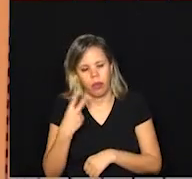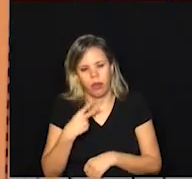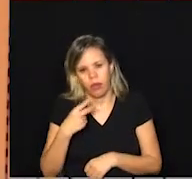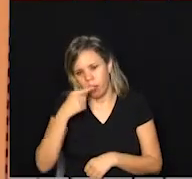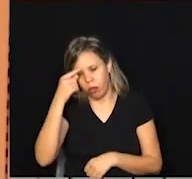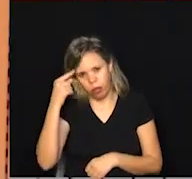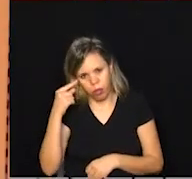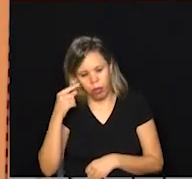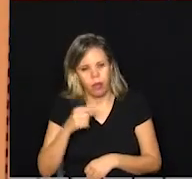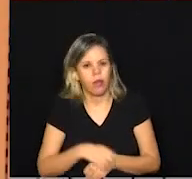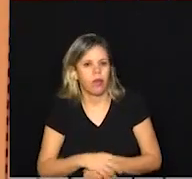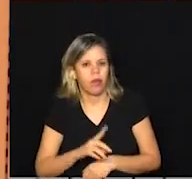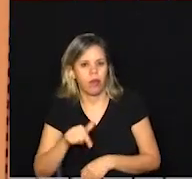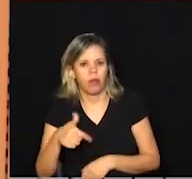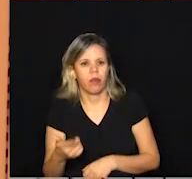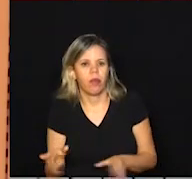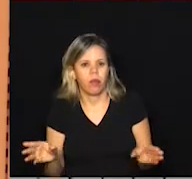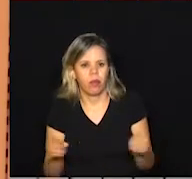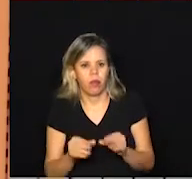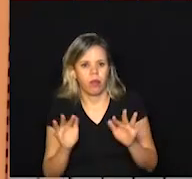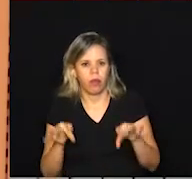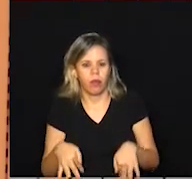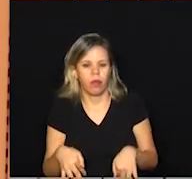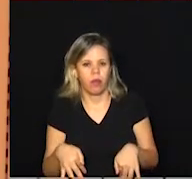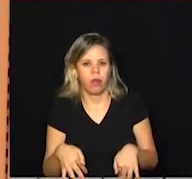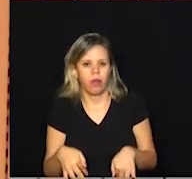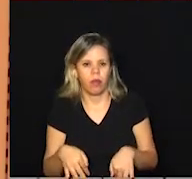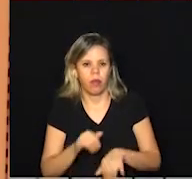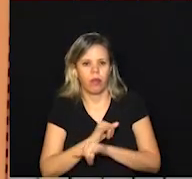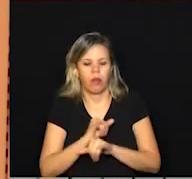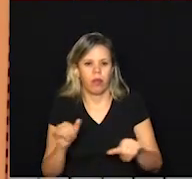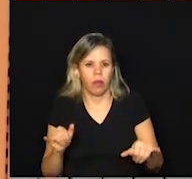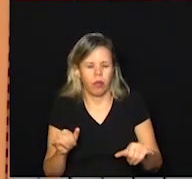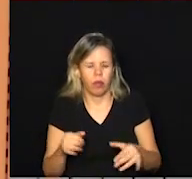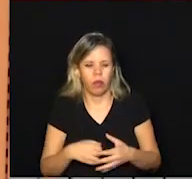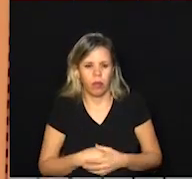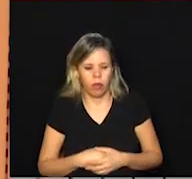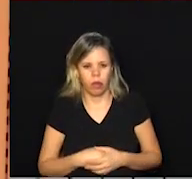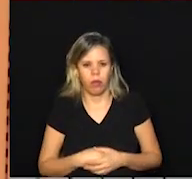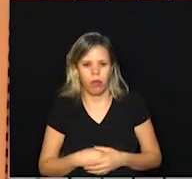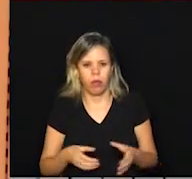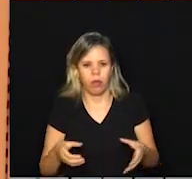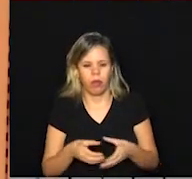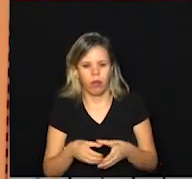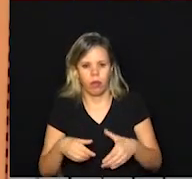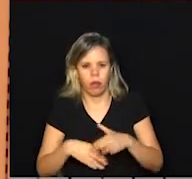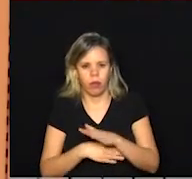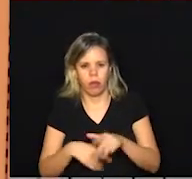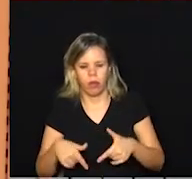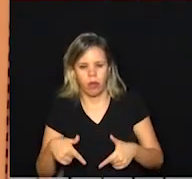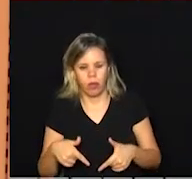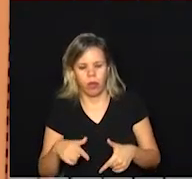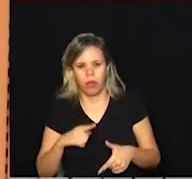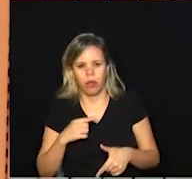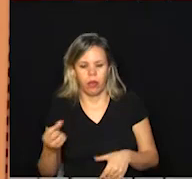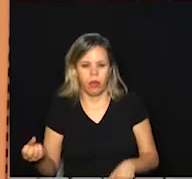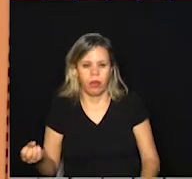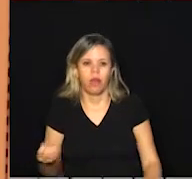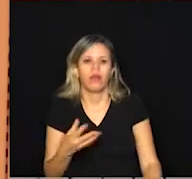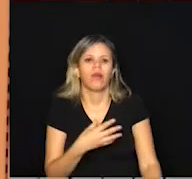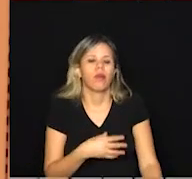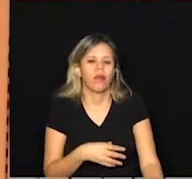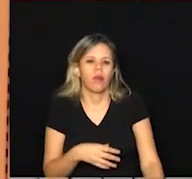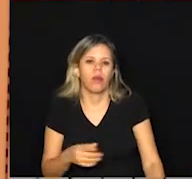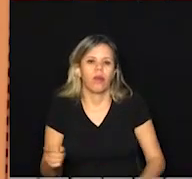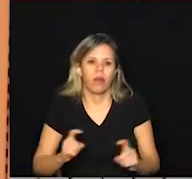vereadora Paola e depois encerro aqui com informes da dessa comissão que tem Novas